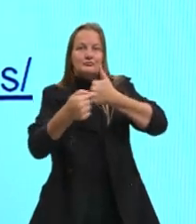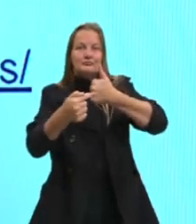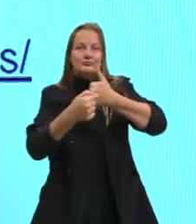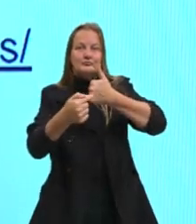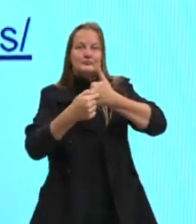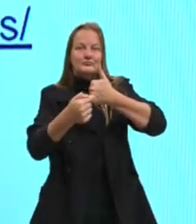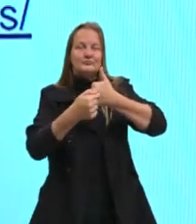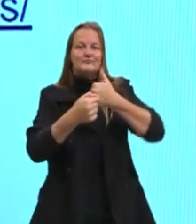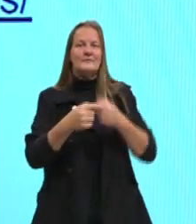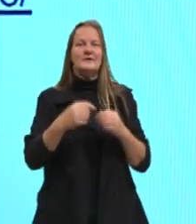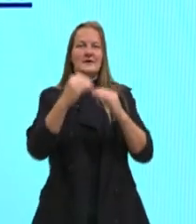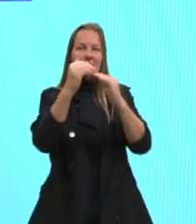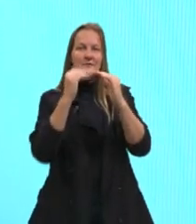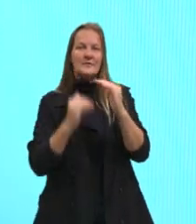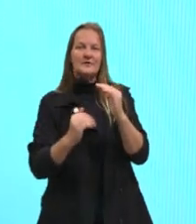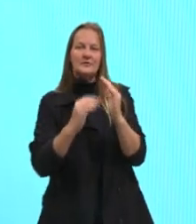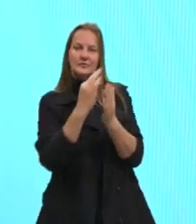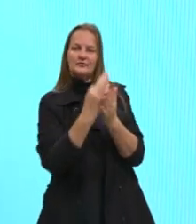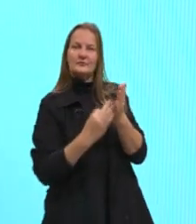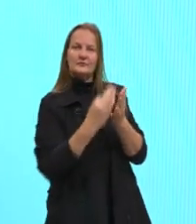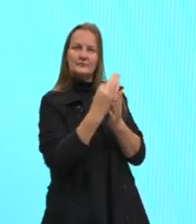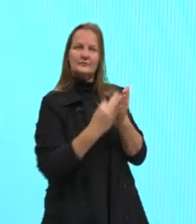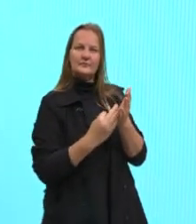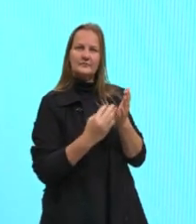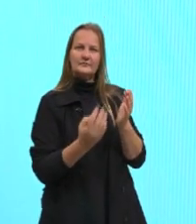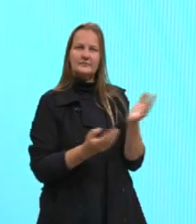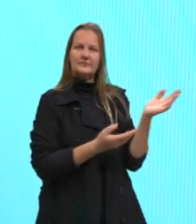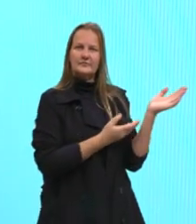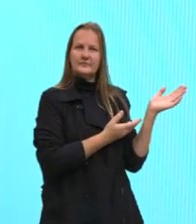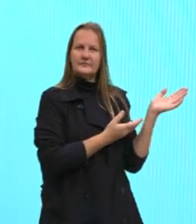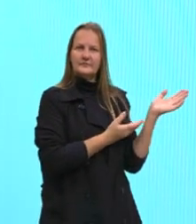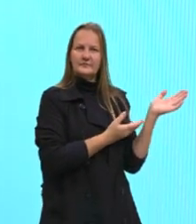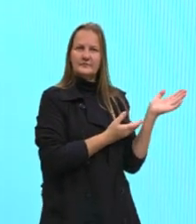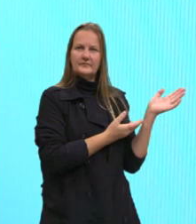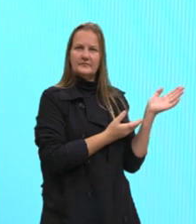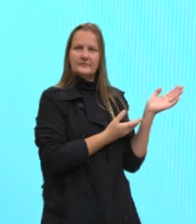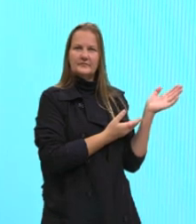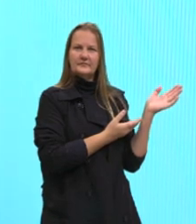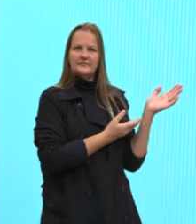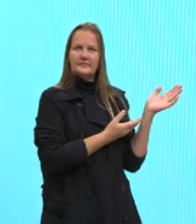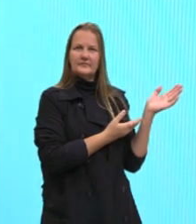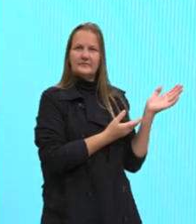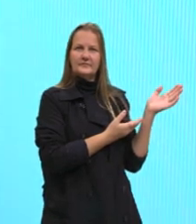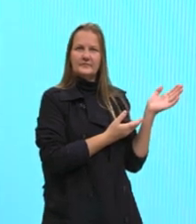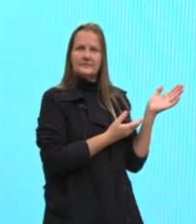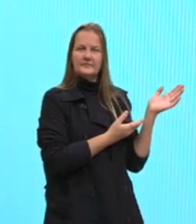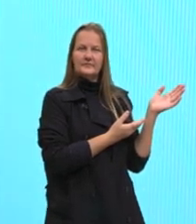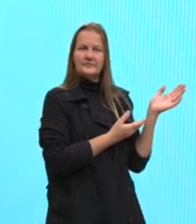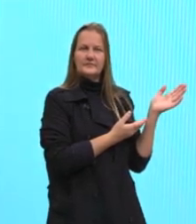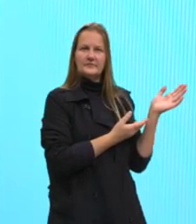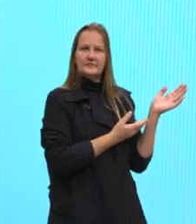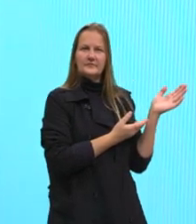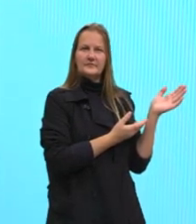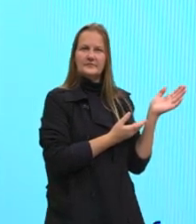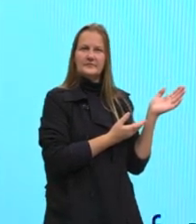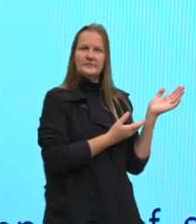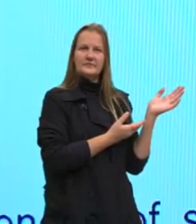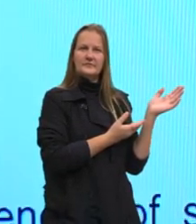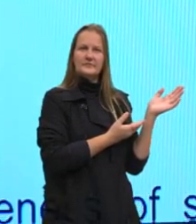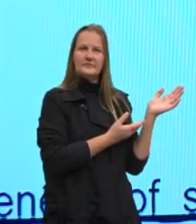temos um pequeno texto sucesso a de que teve richot caption for realmente Então